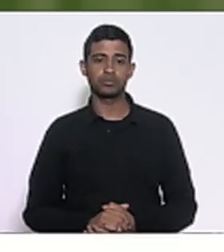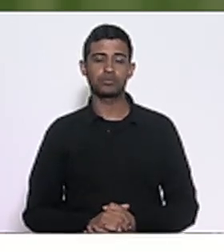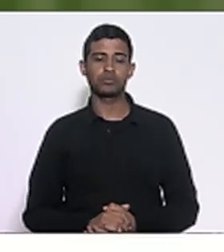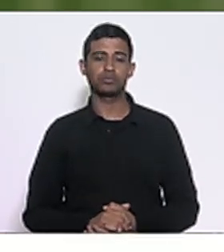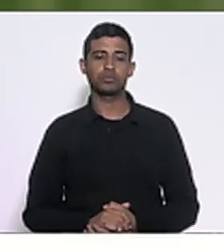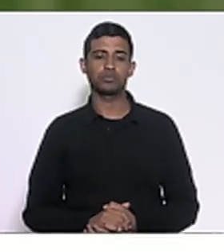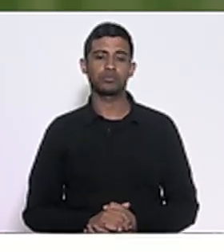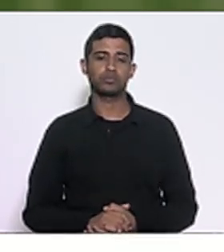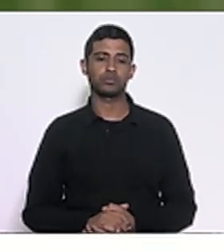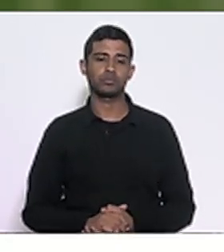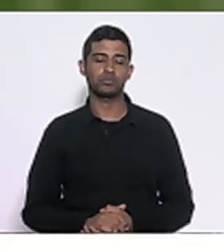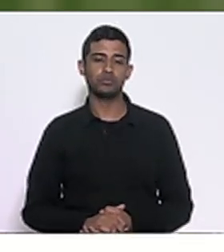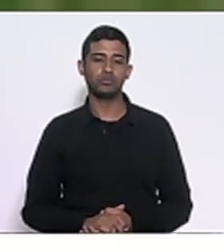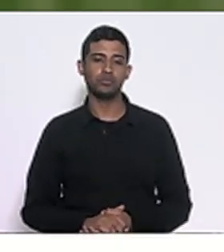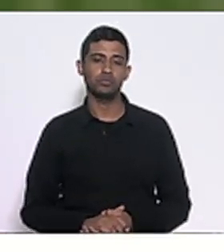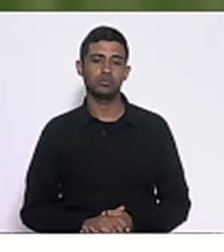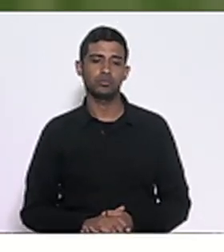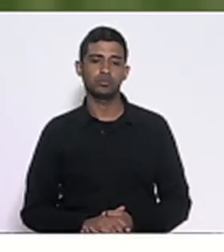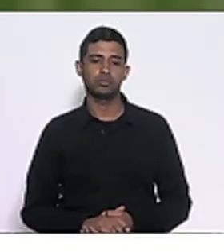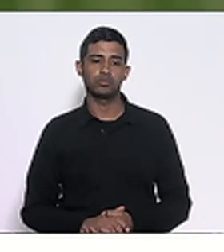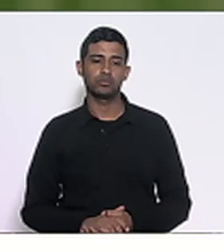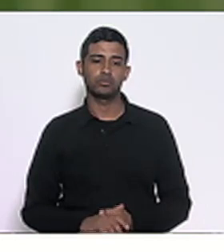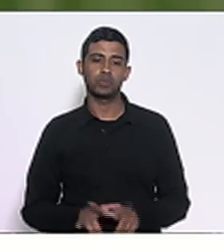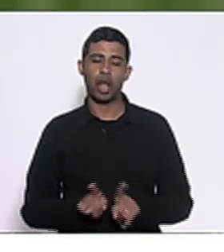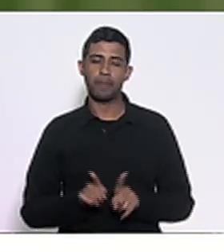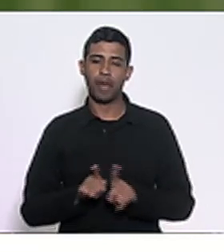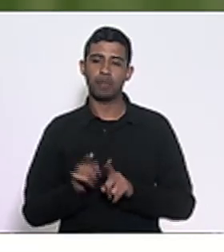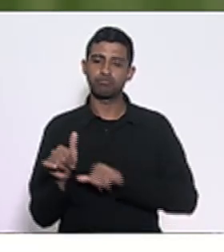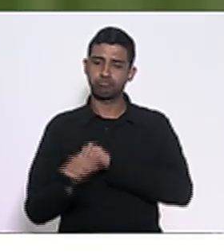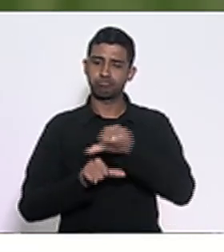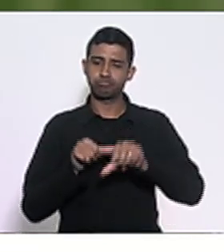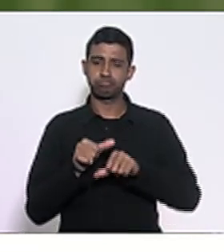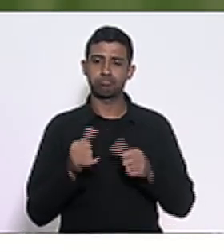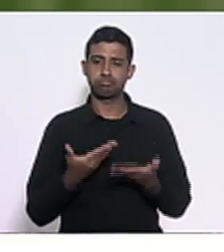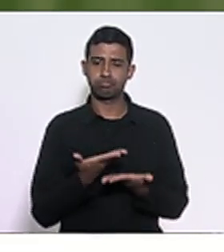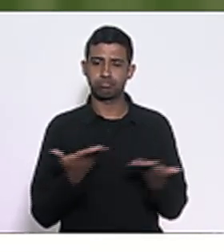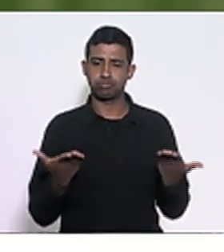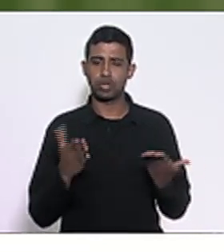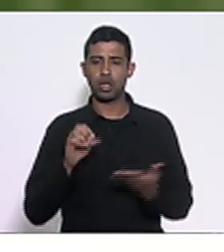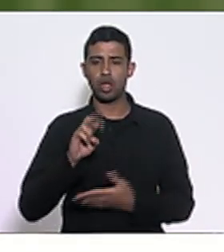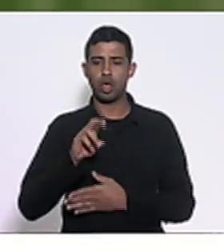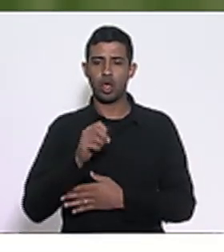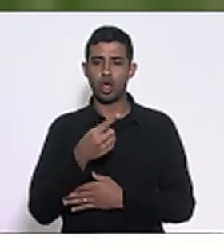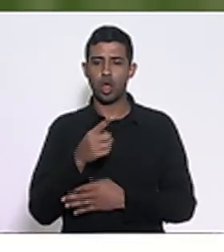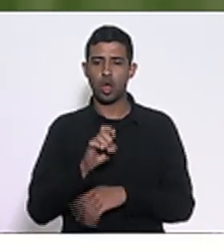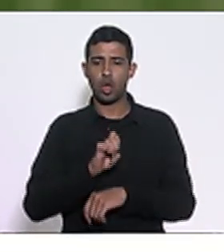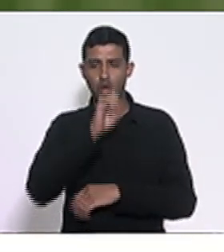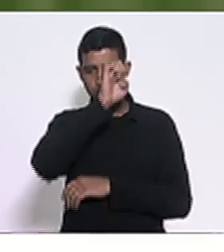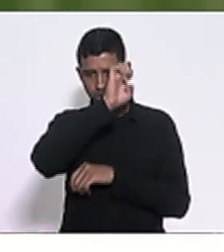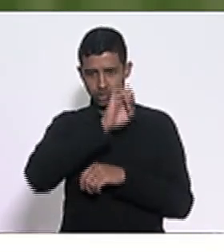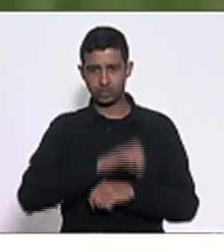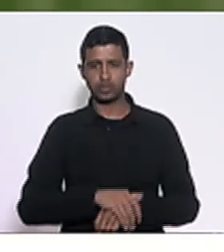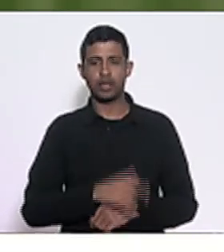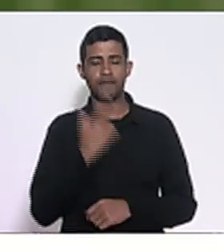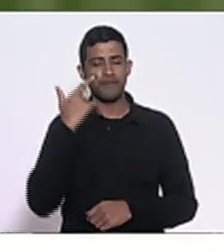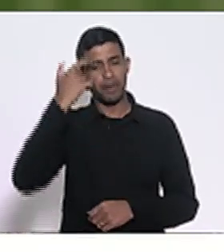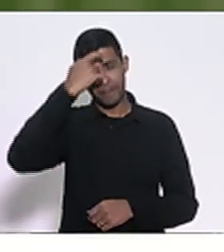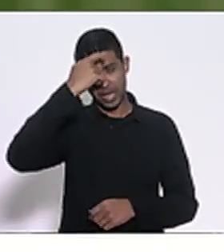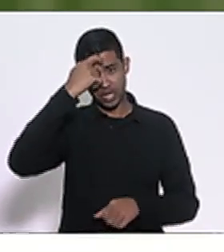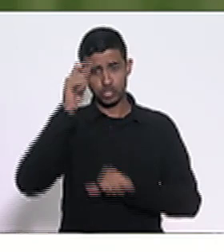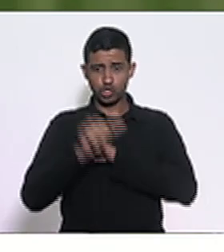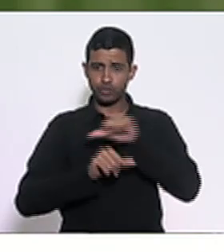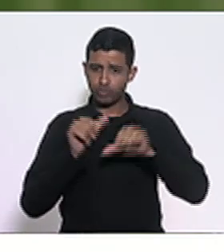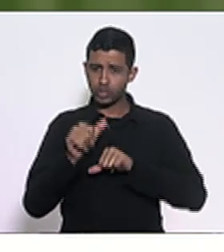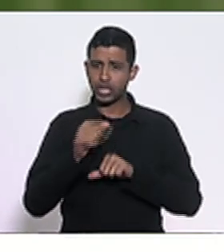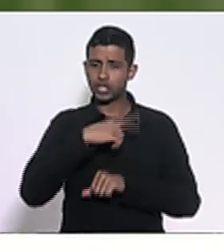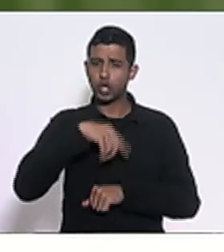robustecimento nas tratativas dos senhores com os órgãos do Estado, essa mentalidade de mudar. Vamos tentar